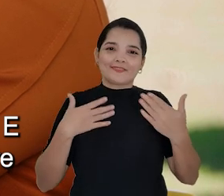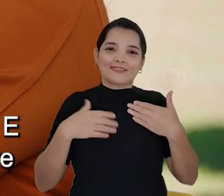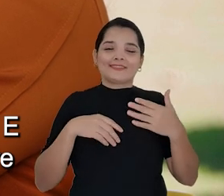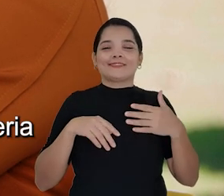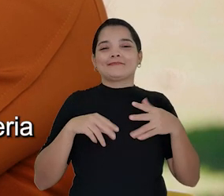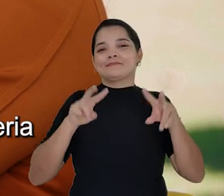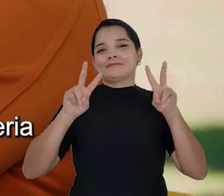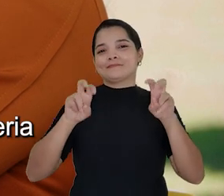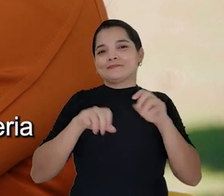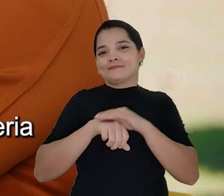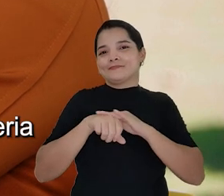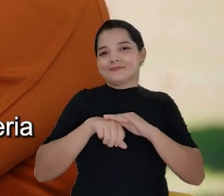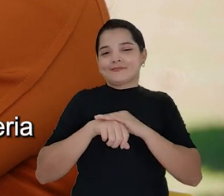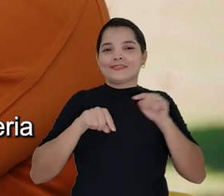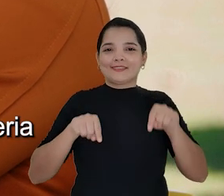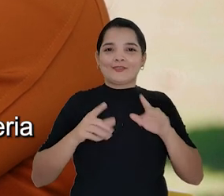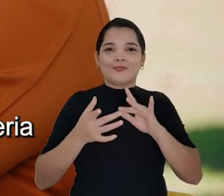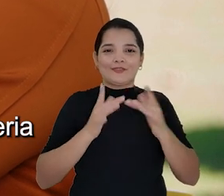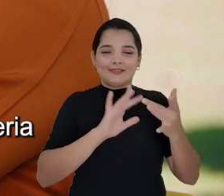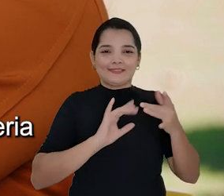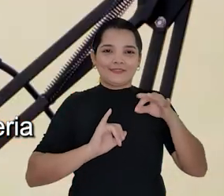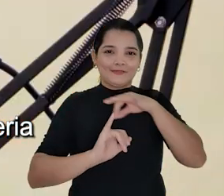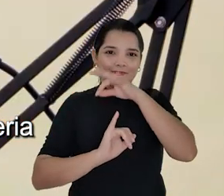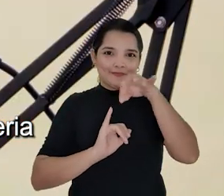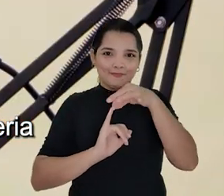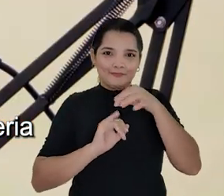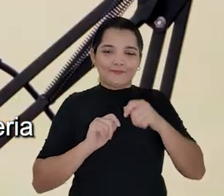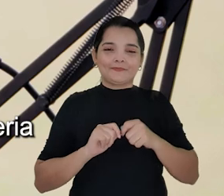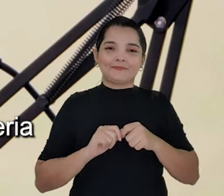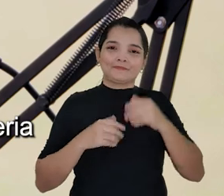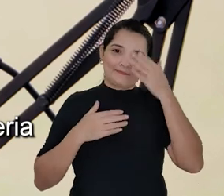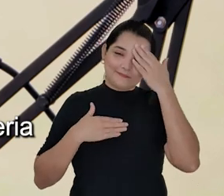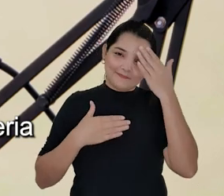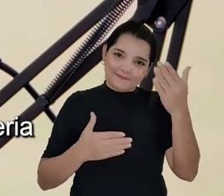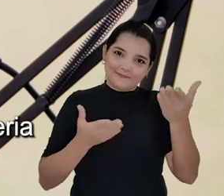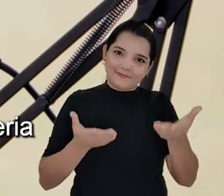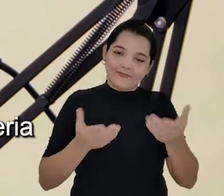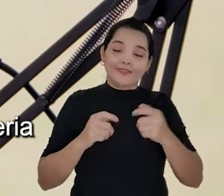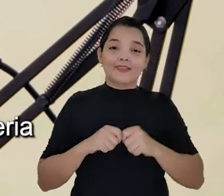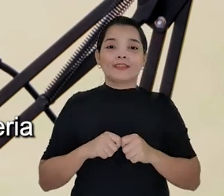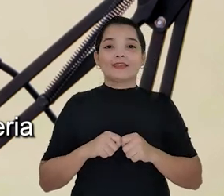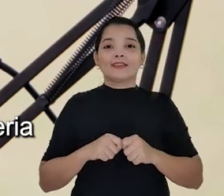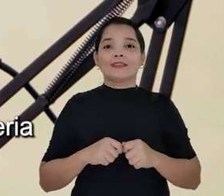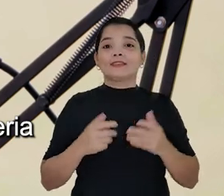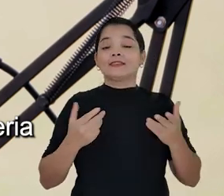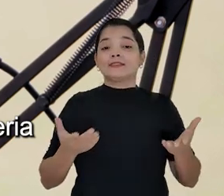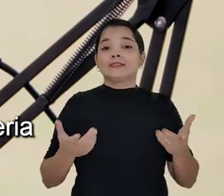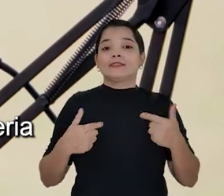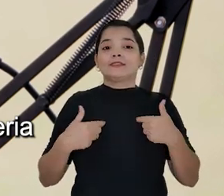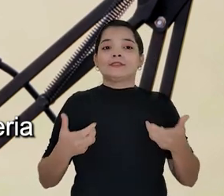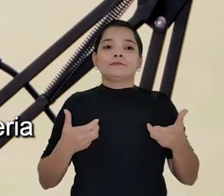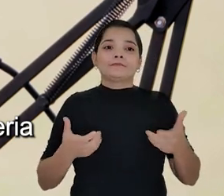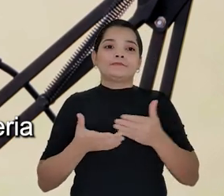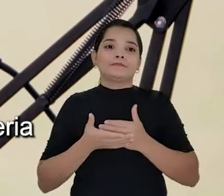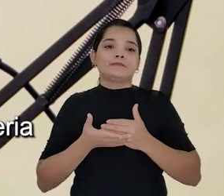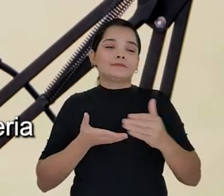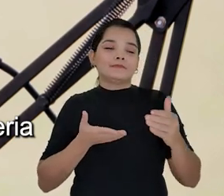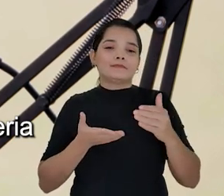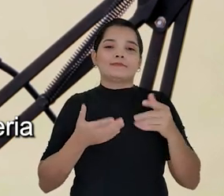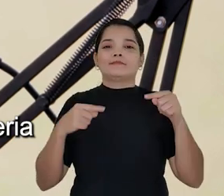conversar um pouco sobre o conexão IFES Obrigada Francilene bem eu queria